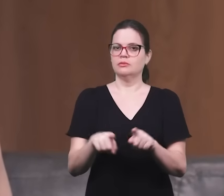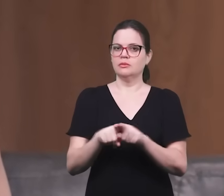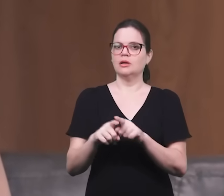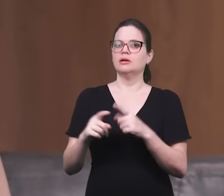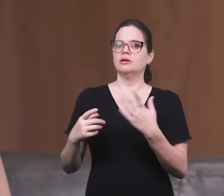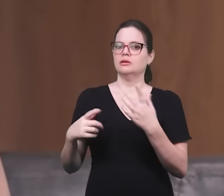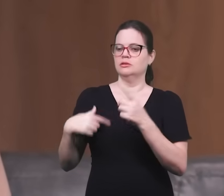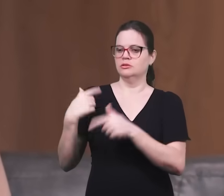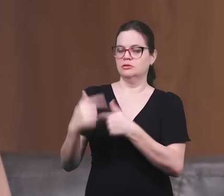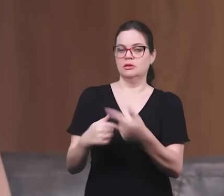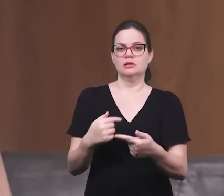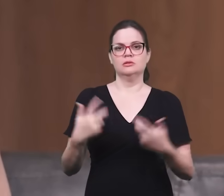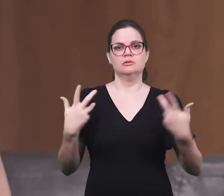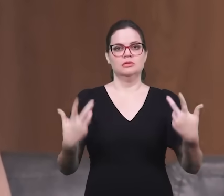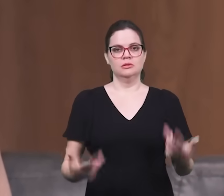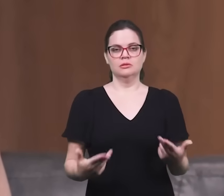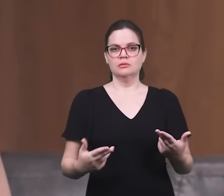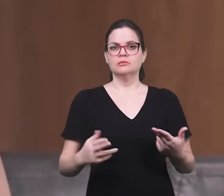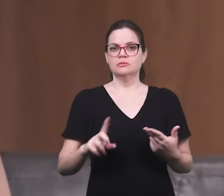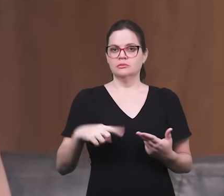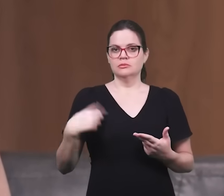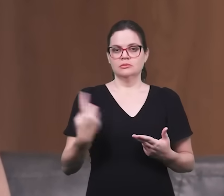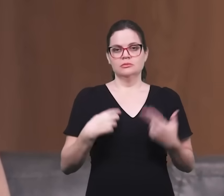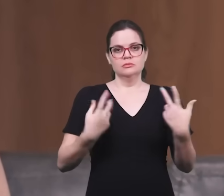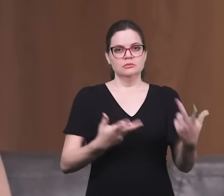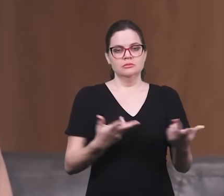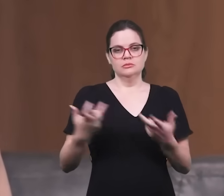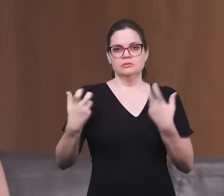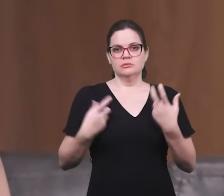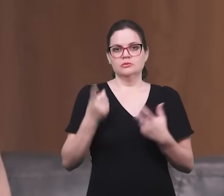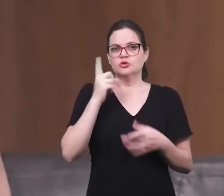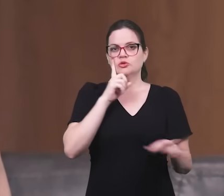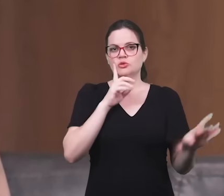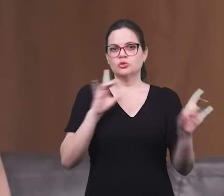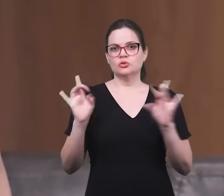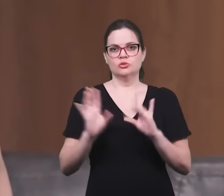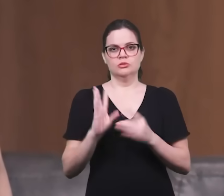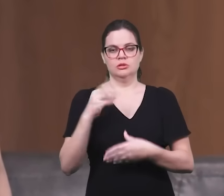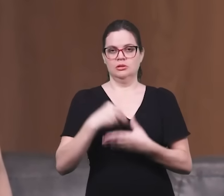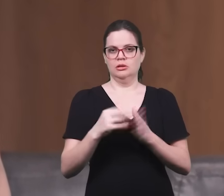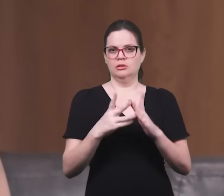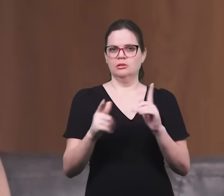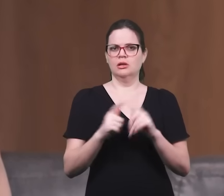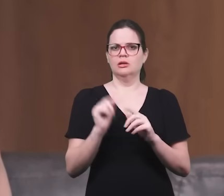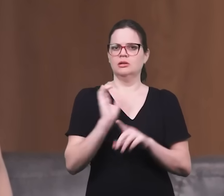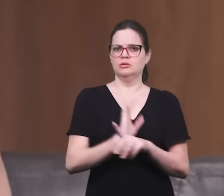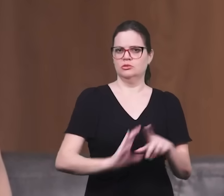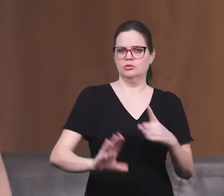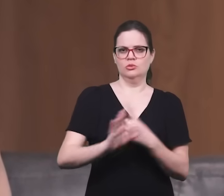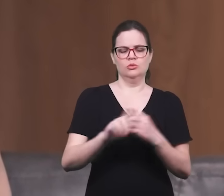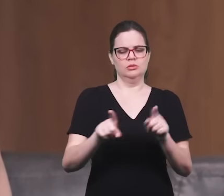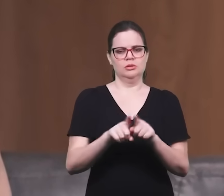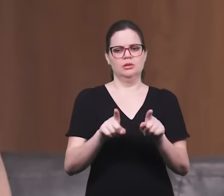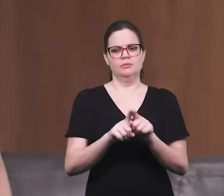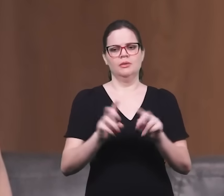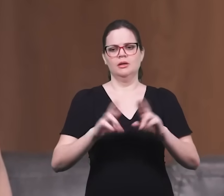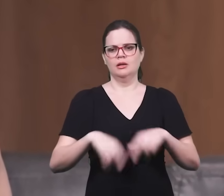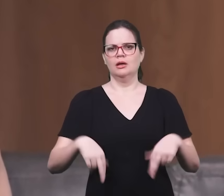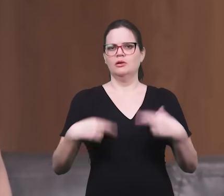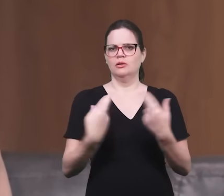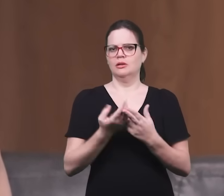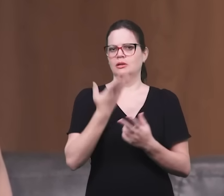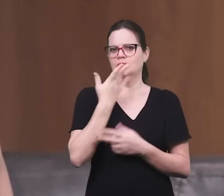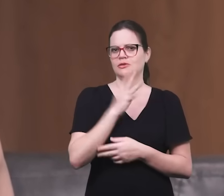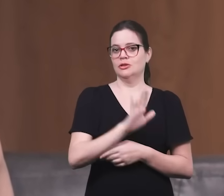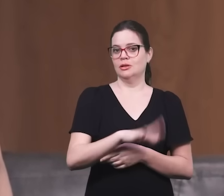no nosso exemplo diário e vivência na igreja, nos cultos, nas reuniões, nos seminários de